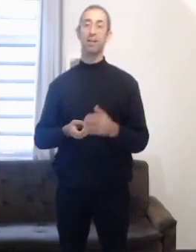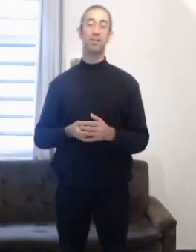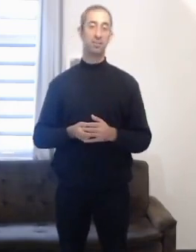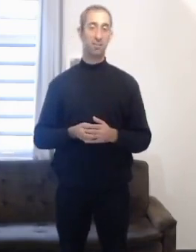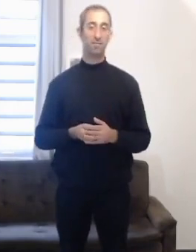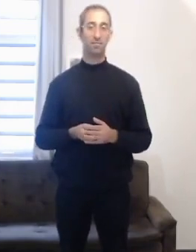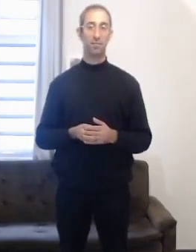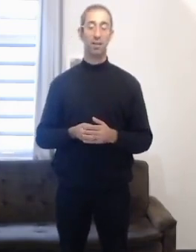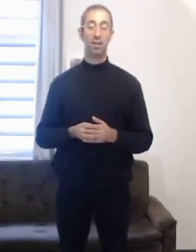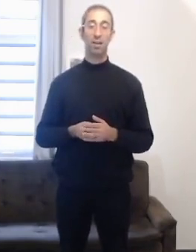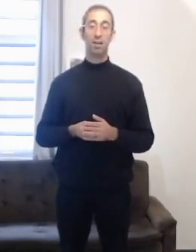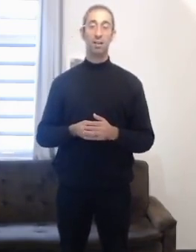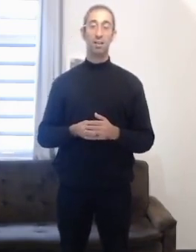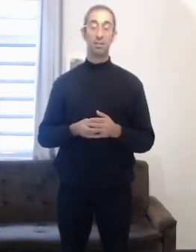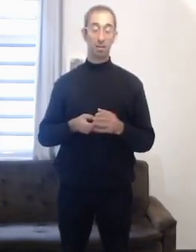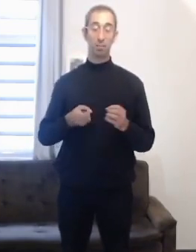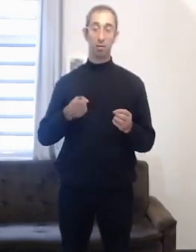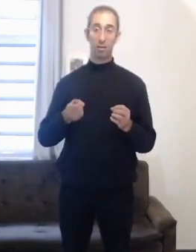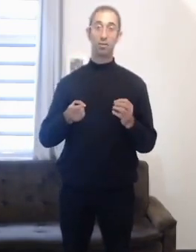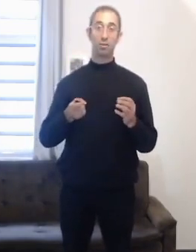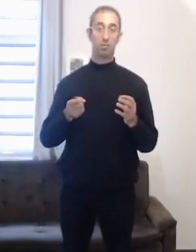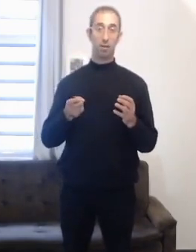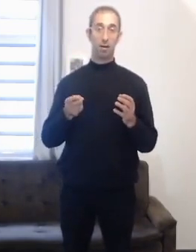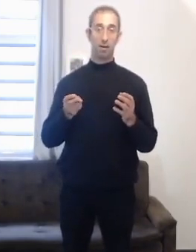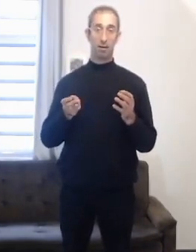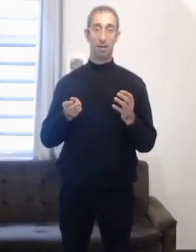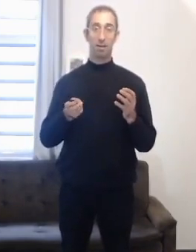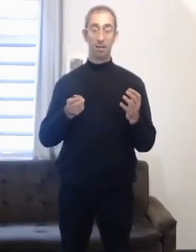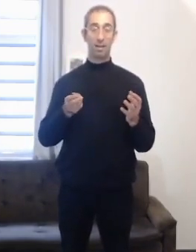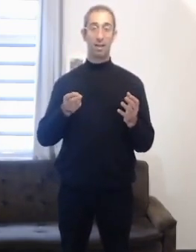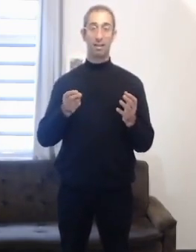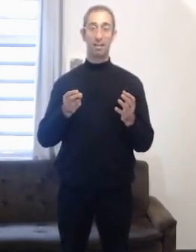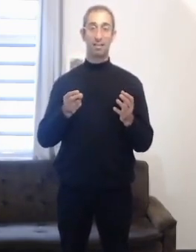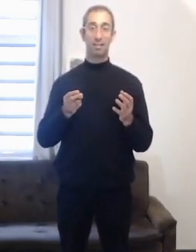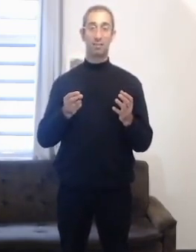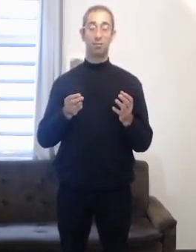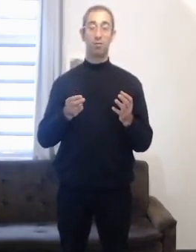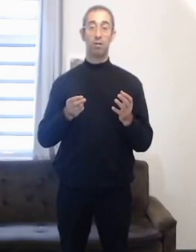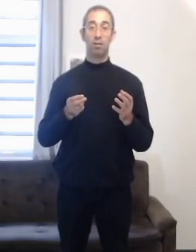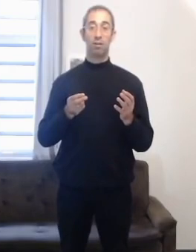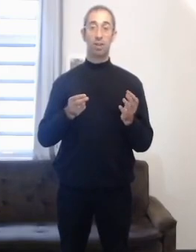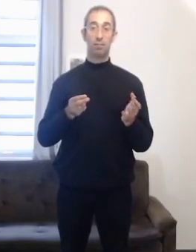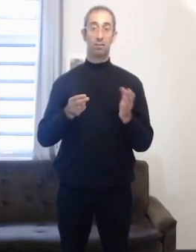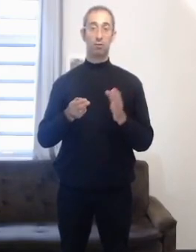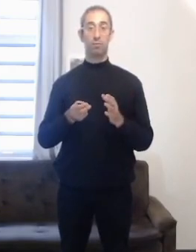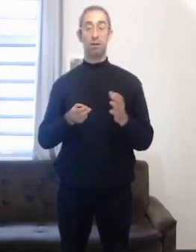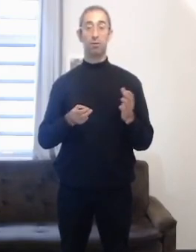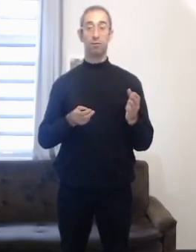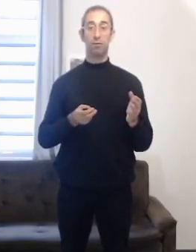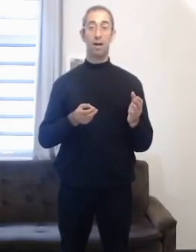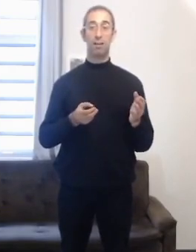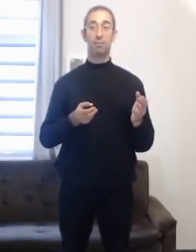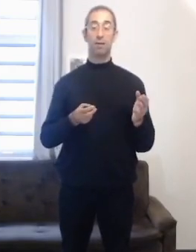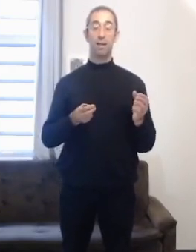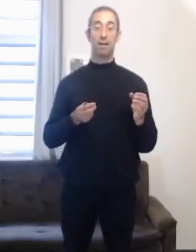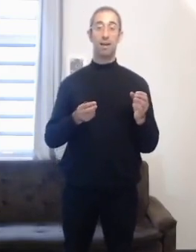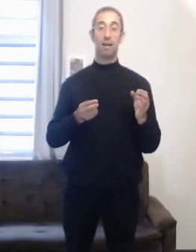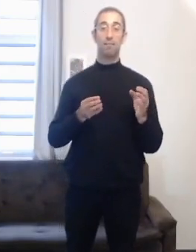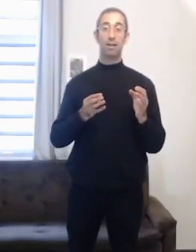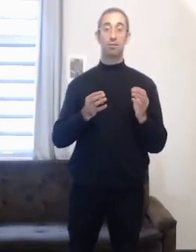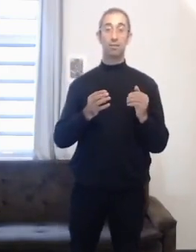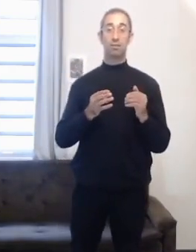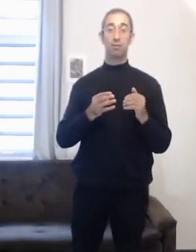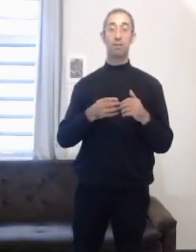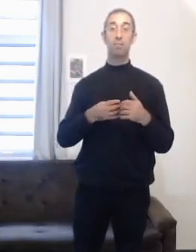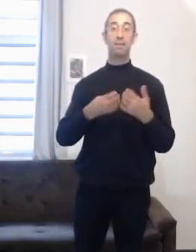parcialmente diferente, né? E isso é importante, ter essa questão de que ela pode ser confirmada ou refutada, porque